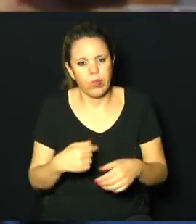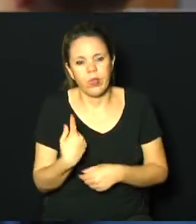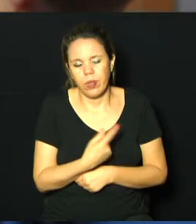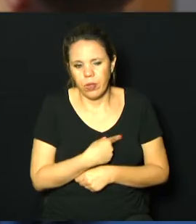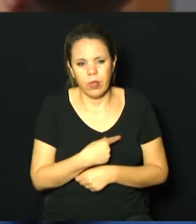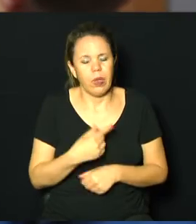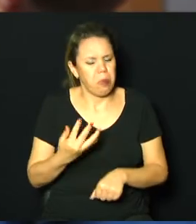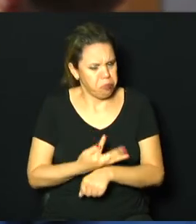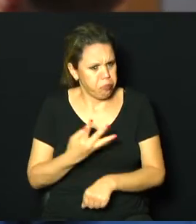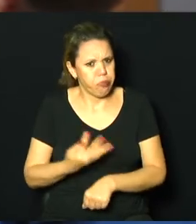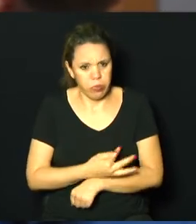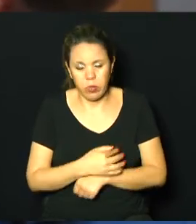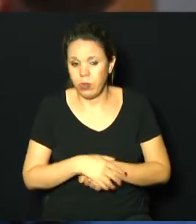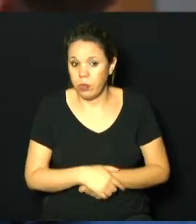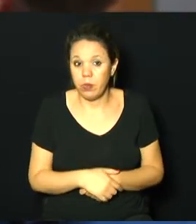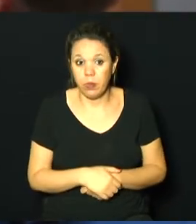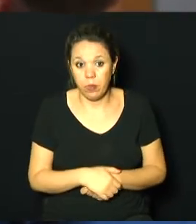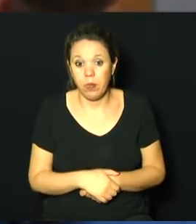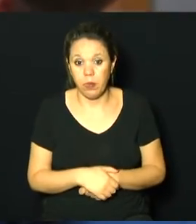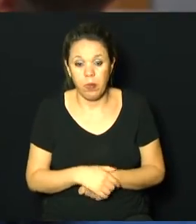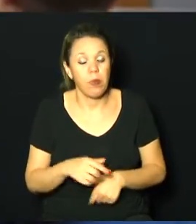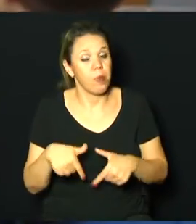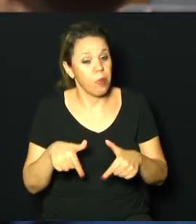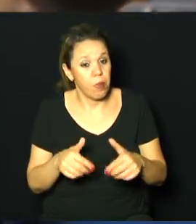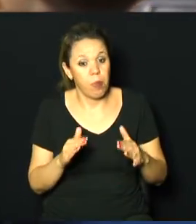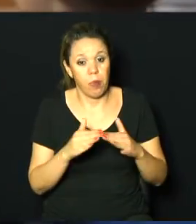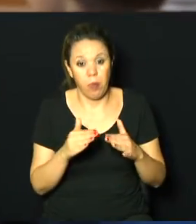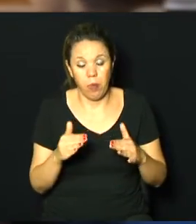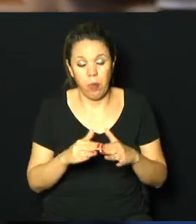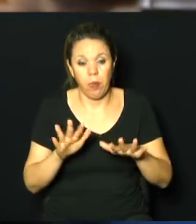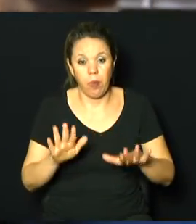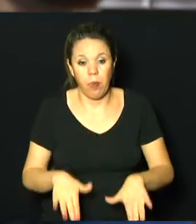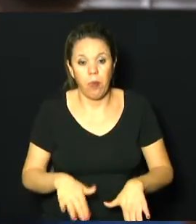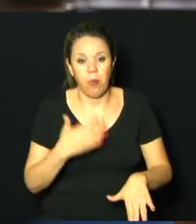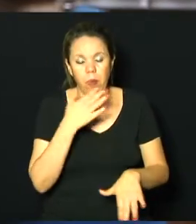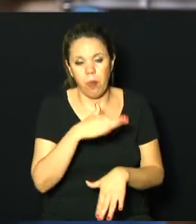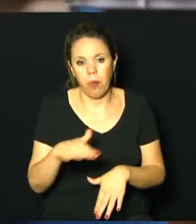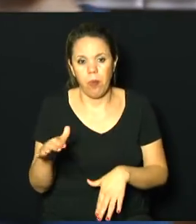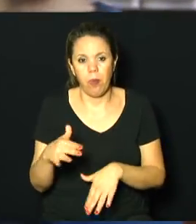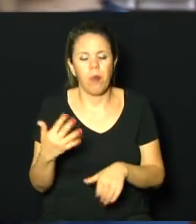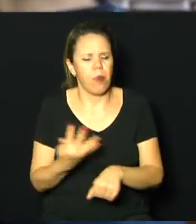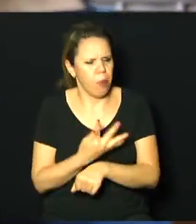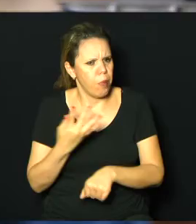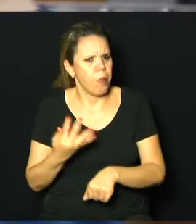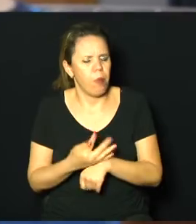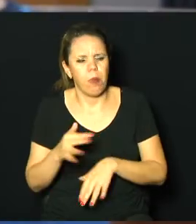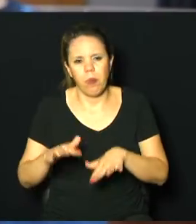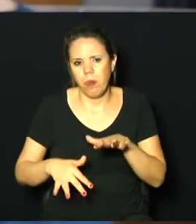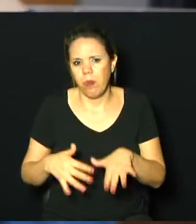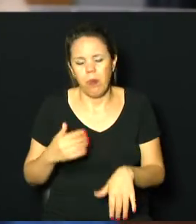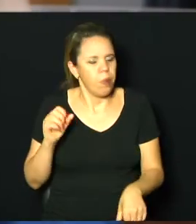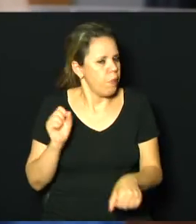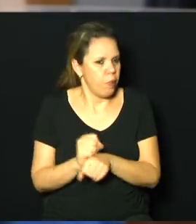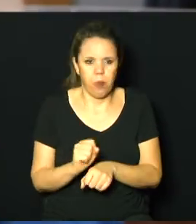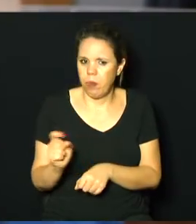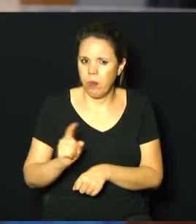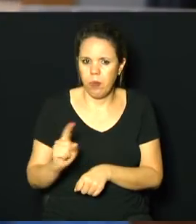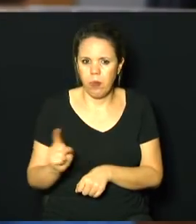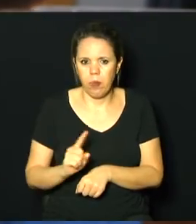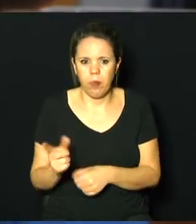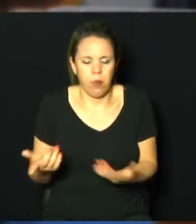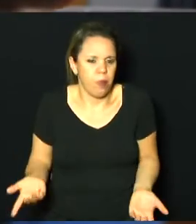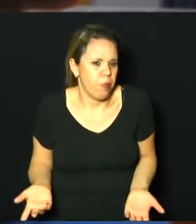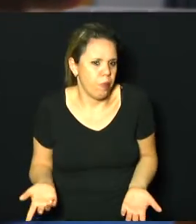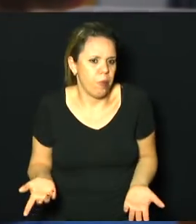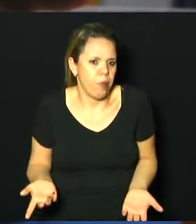nos sobrecarregando, né? Esse trabalhar em casa, ficar com as crianças, sobrecarrega. E muitas vezes a gente não para olhar, porque